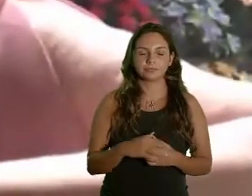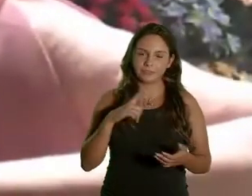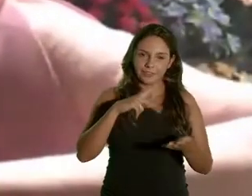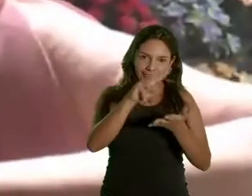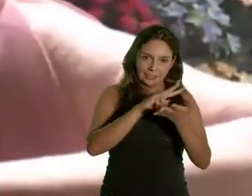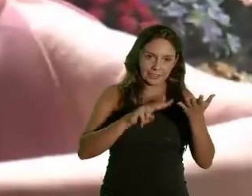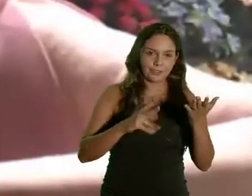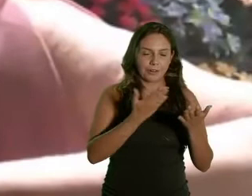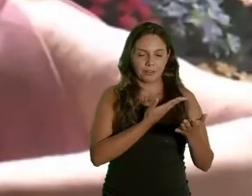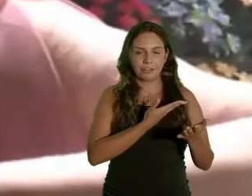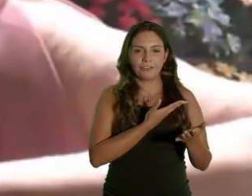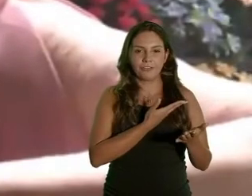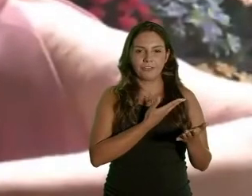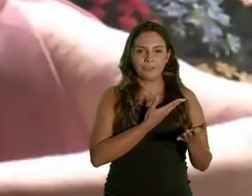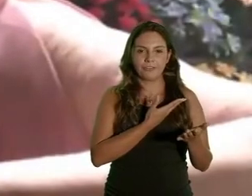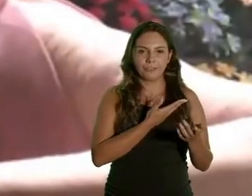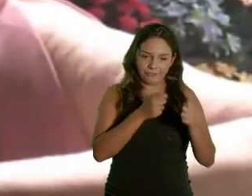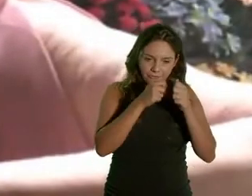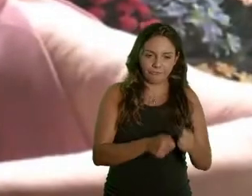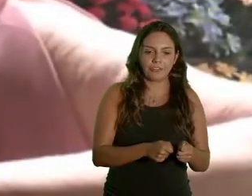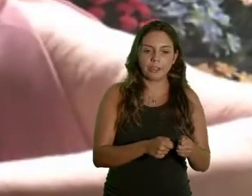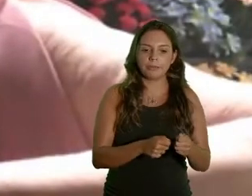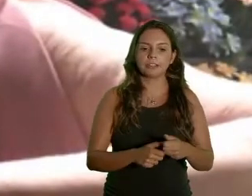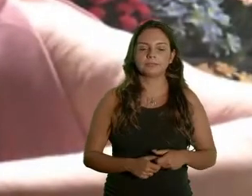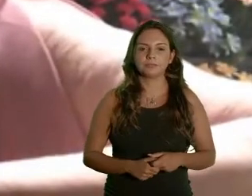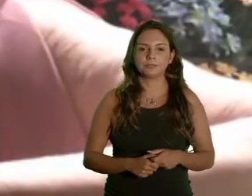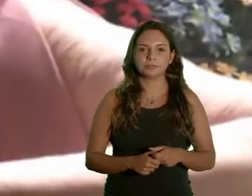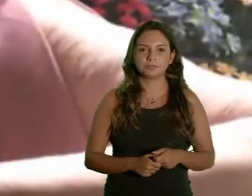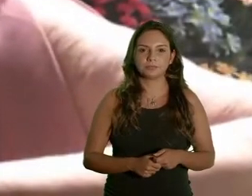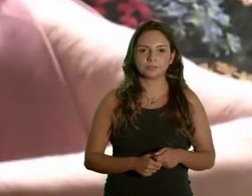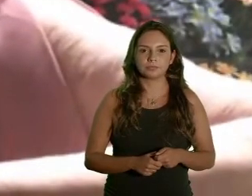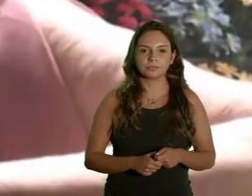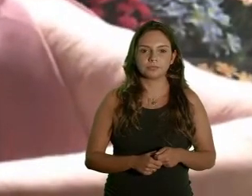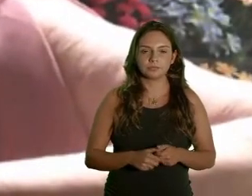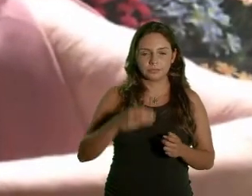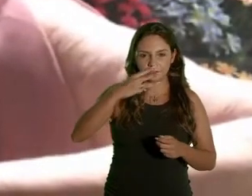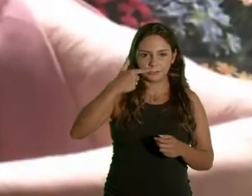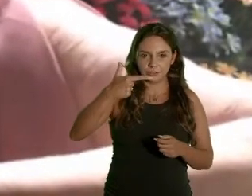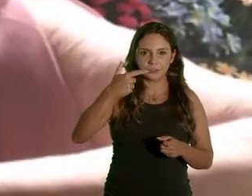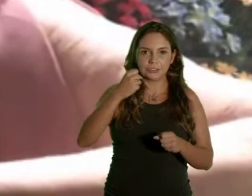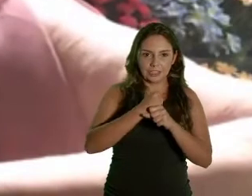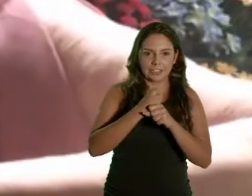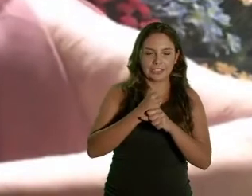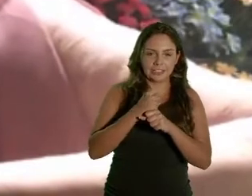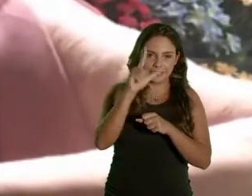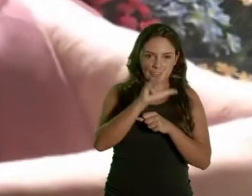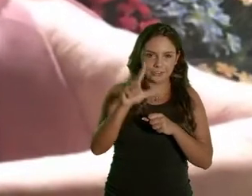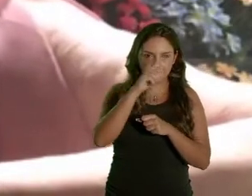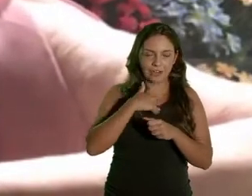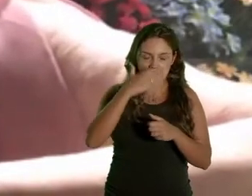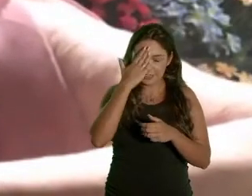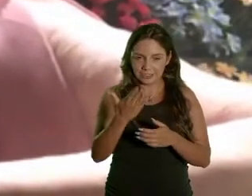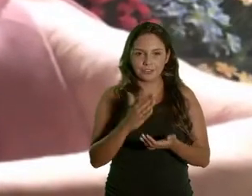amigos fiéis nesses 30 e tantos anos de literatura, que eu